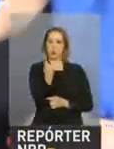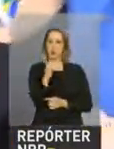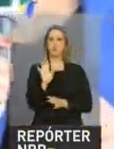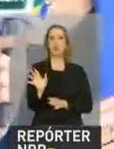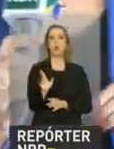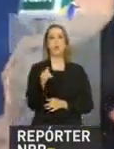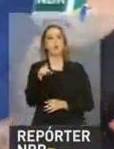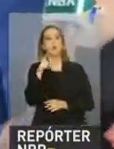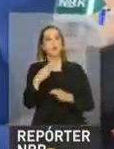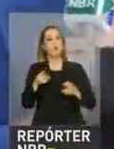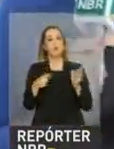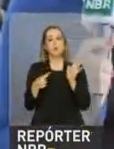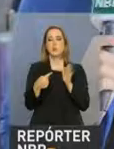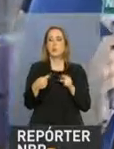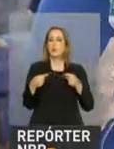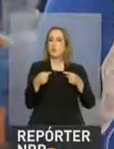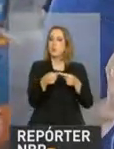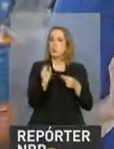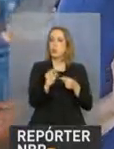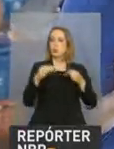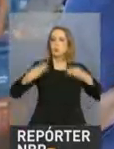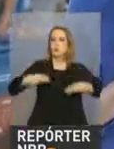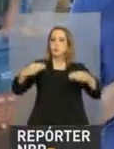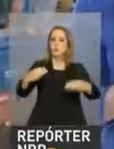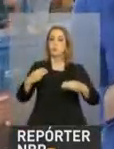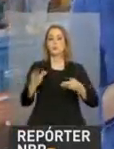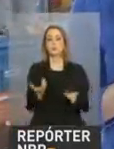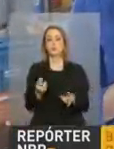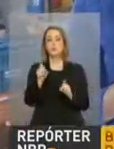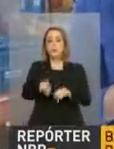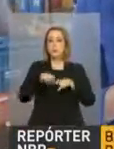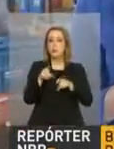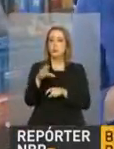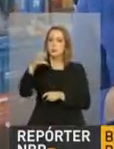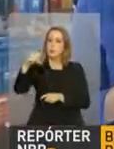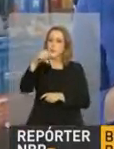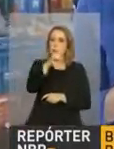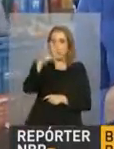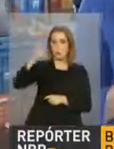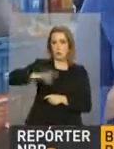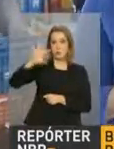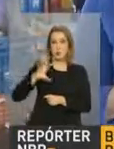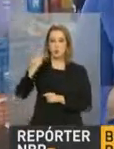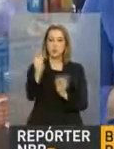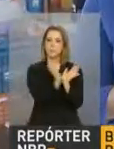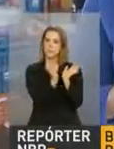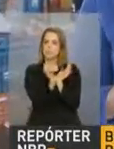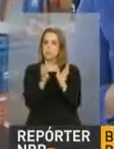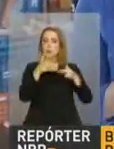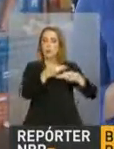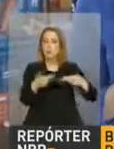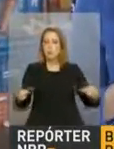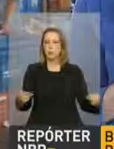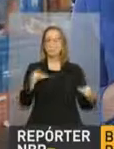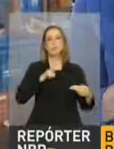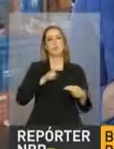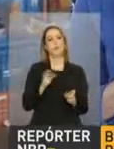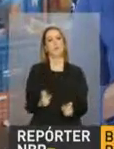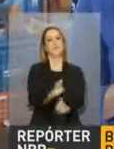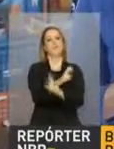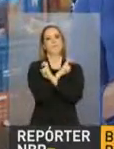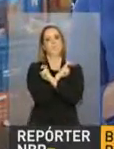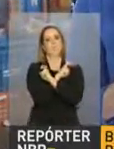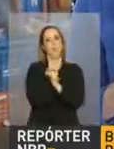acordo com o ministério da agricultura pecuária e abastecimento 99% dos vegetais produzidos no brasil contém a quantidade